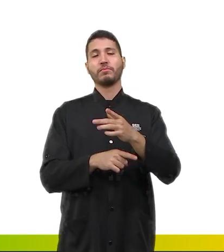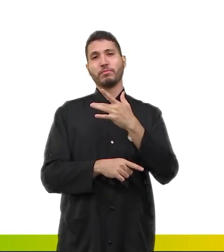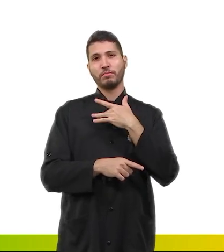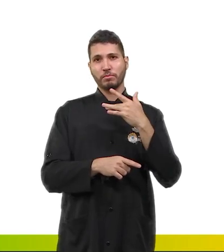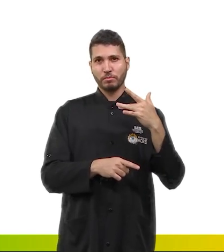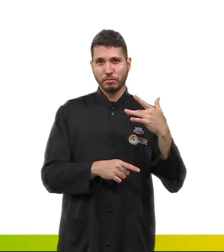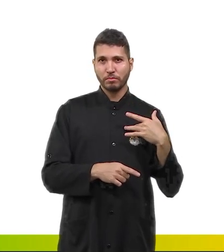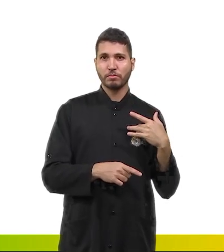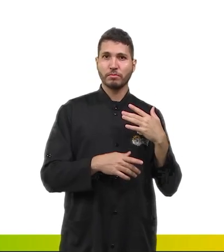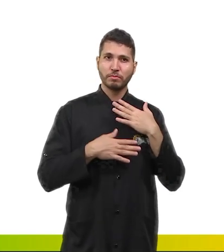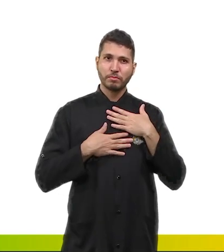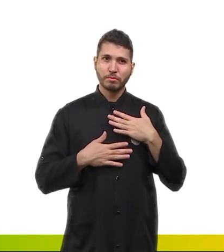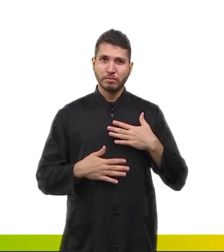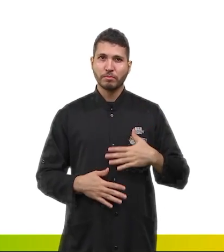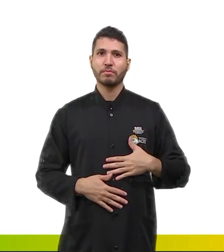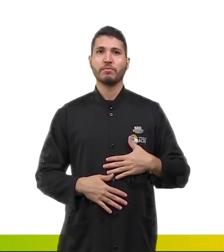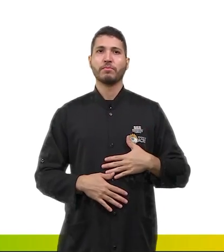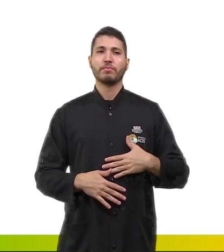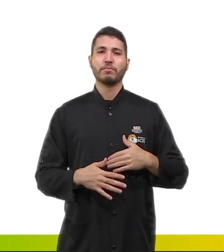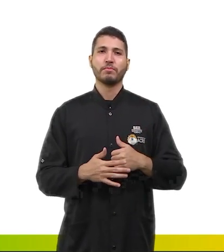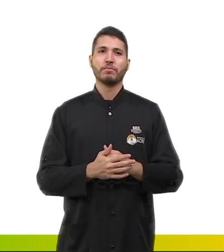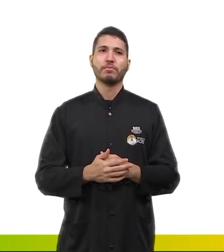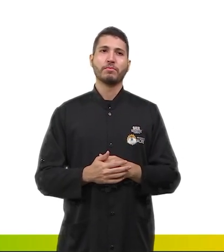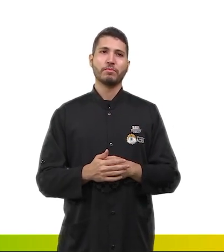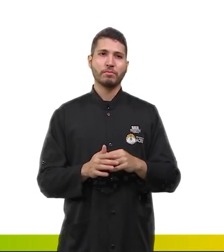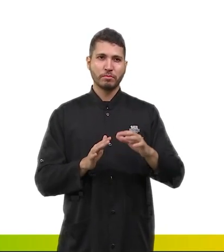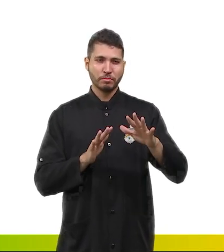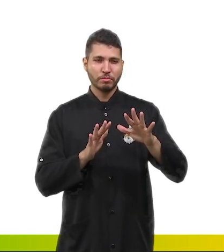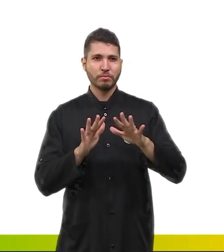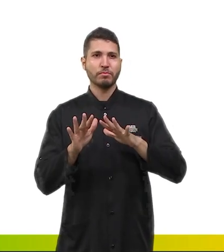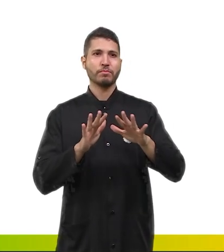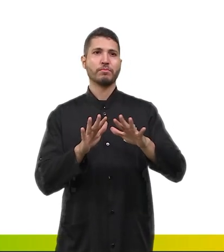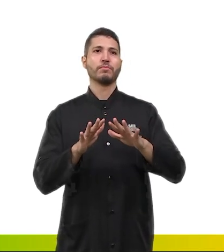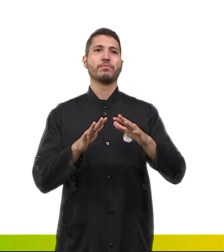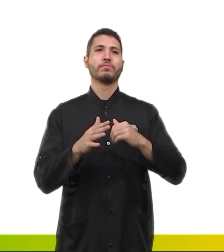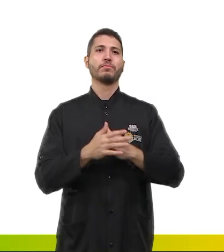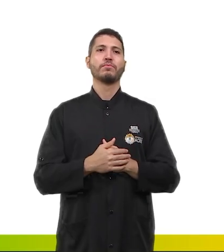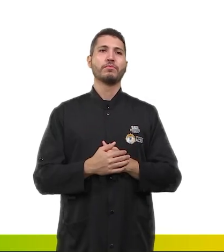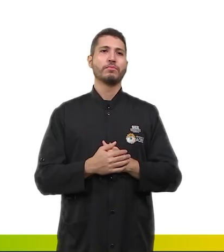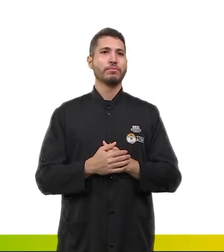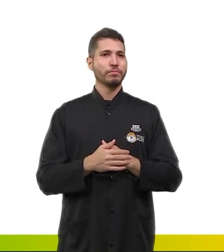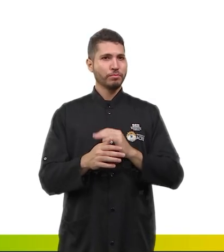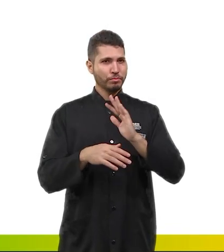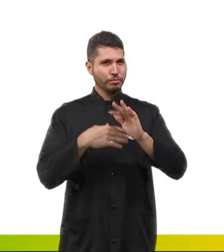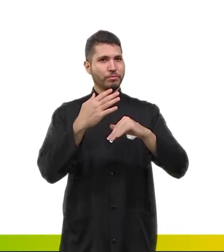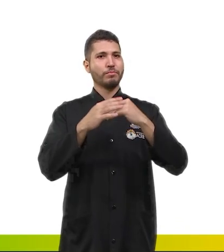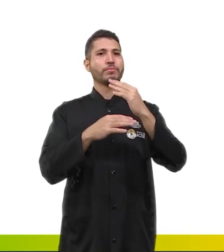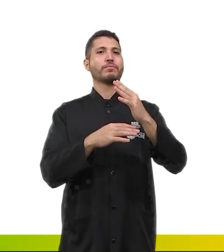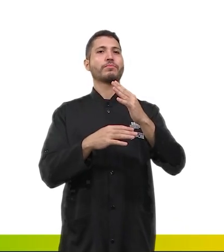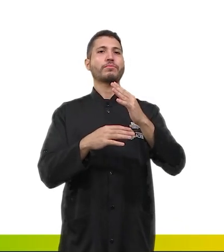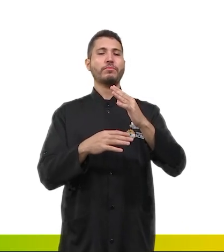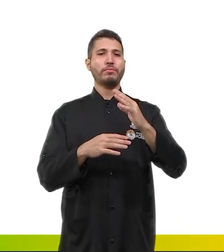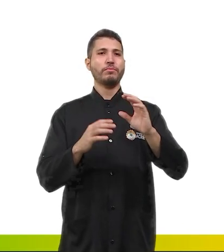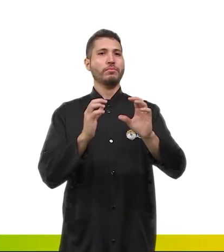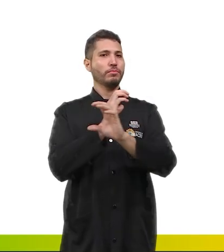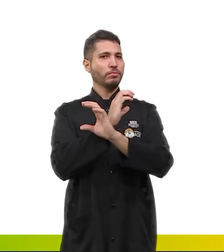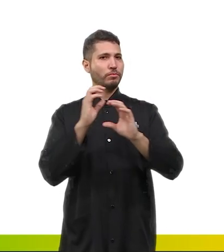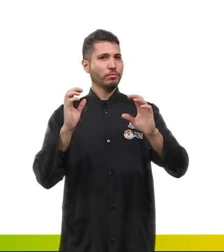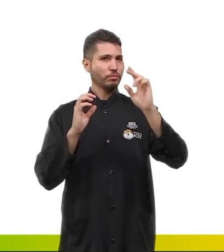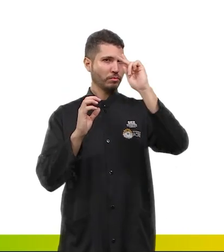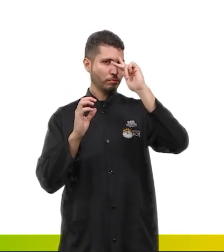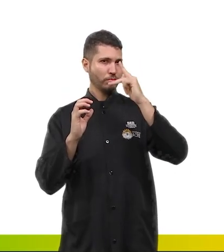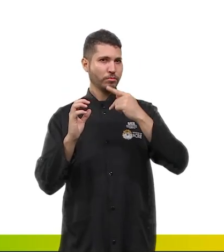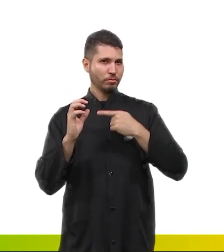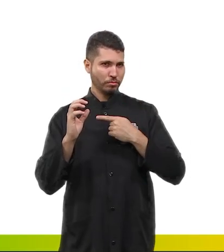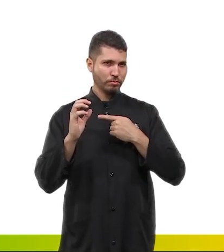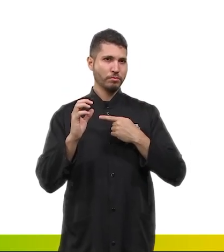e identidades por meio do movimento, desenvolver autoconfiança e autoconhecimento, promover o lazer e o